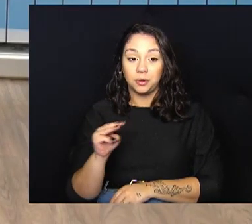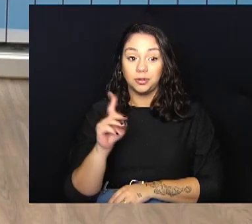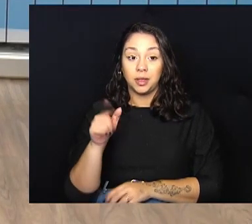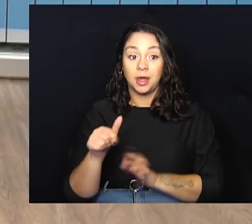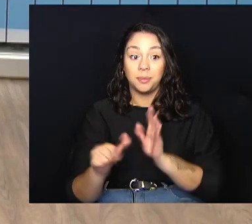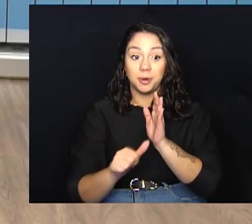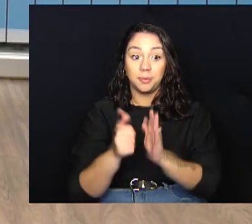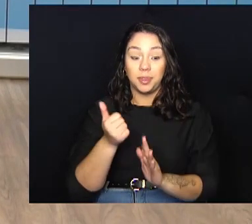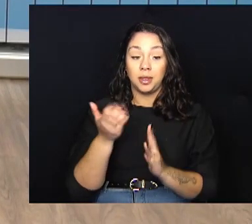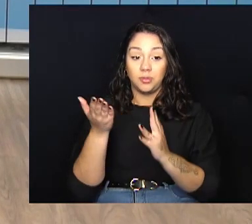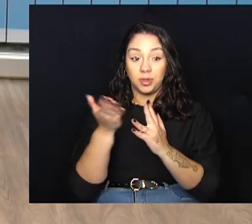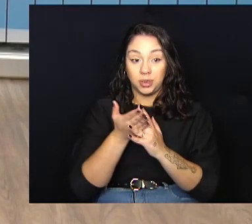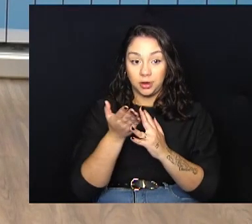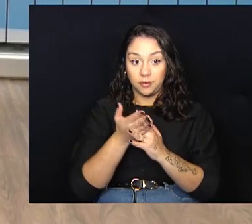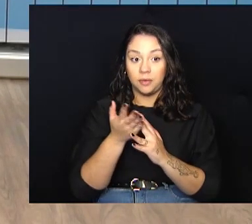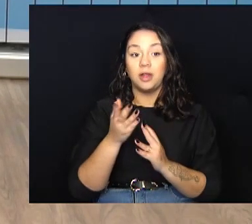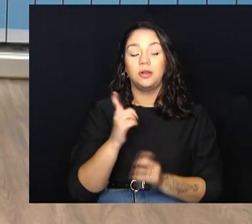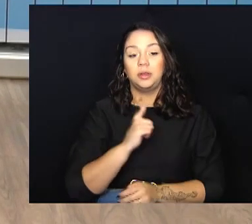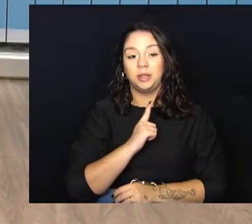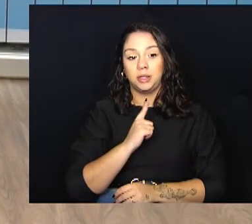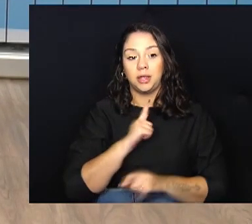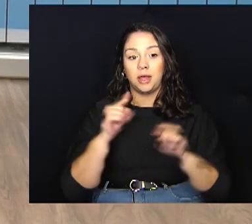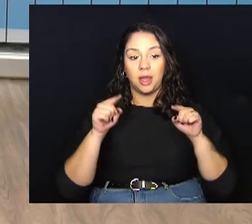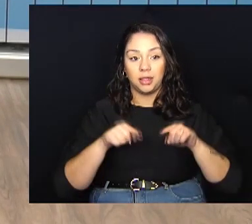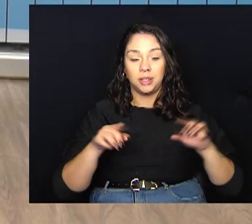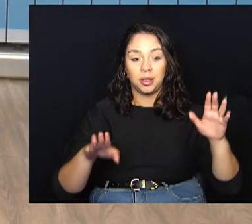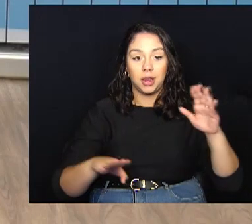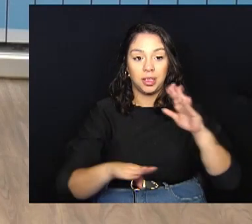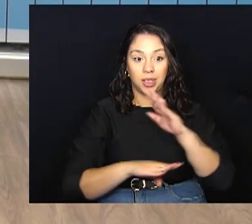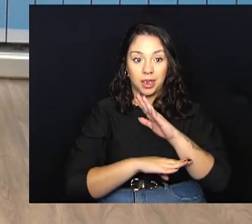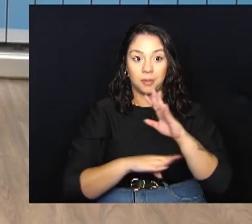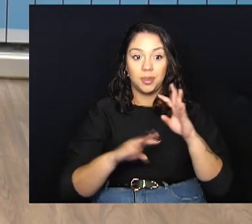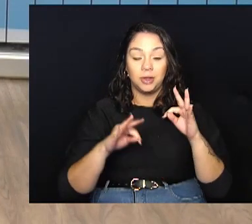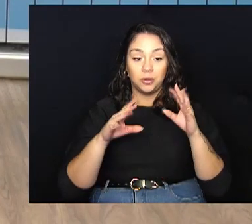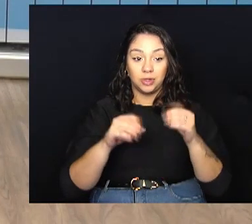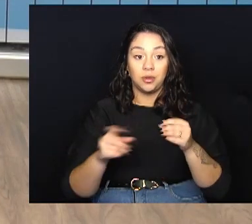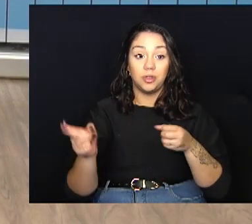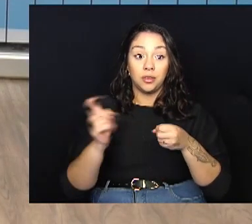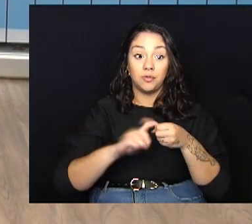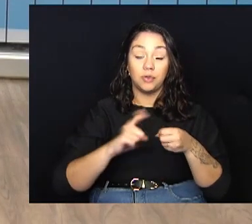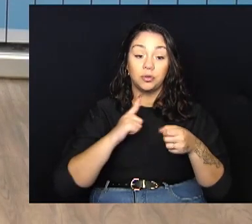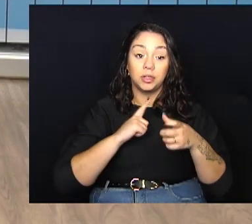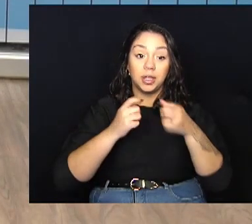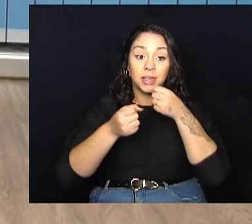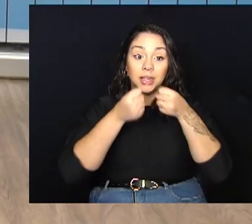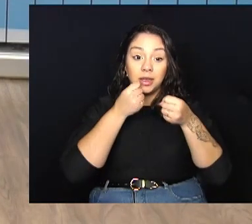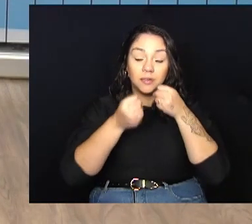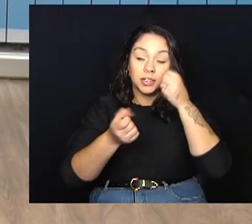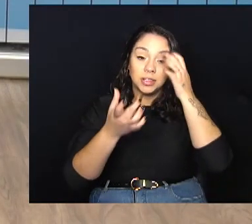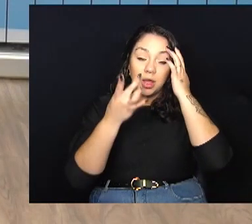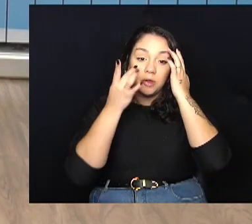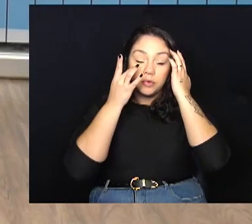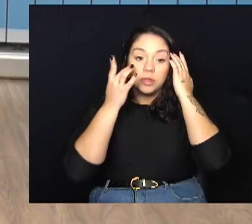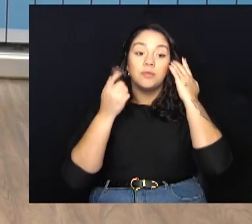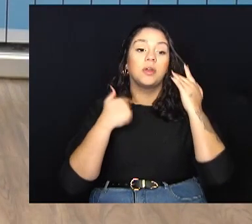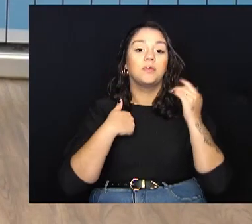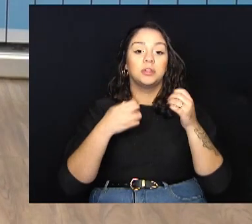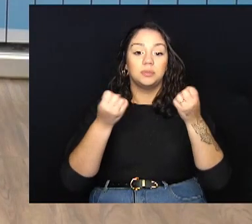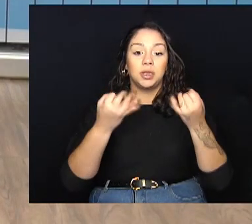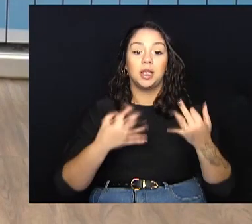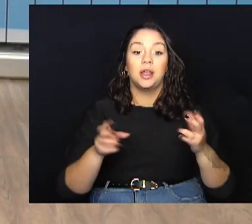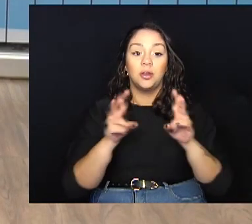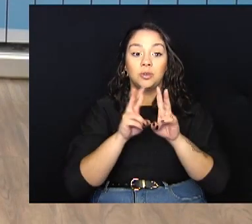pausa primeira intervalo aqui no nosso Câmara total e na volta tem entrevista ao vivo vou repercutir aqui